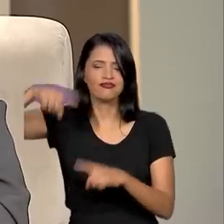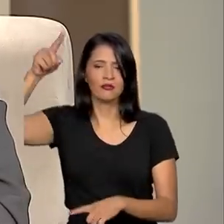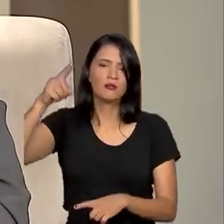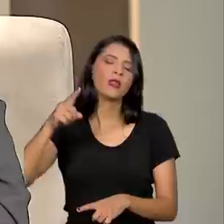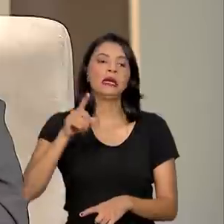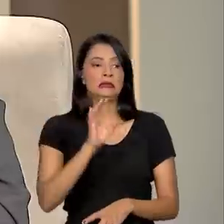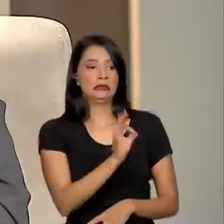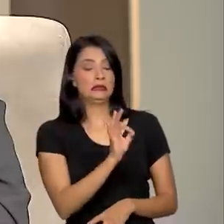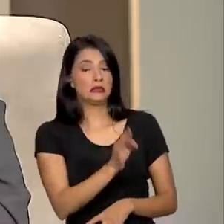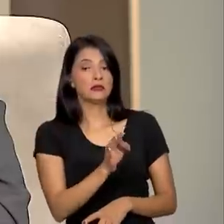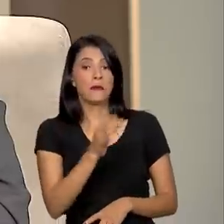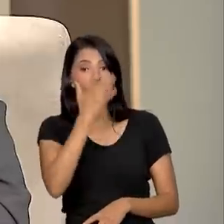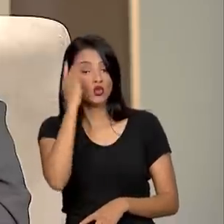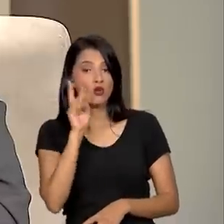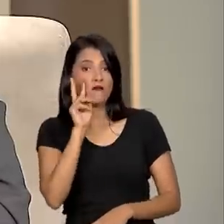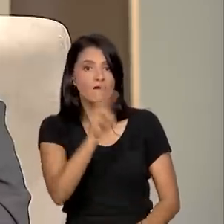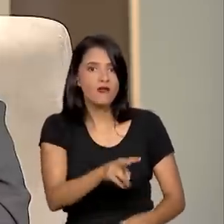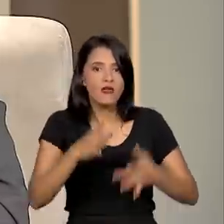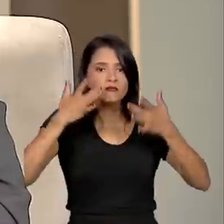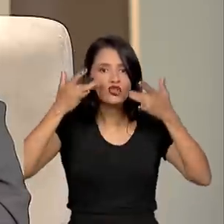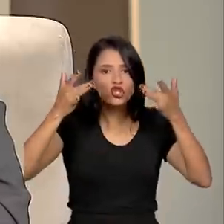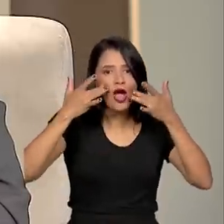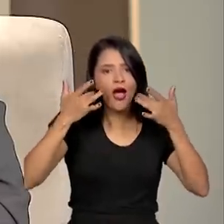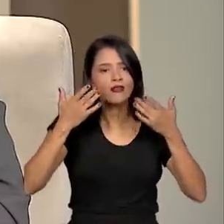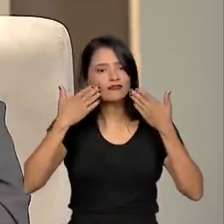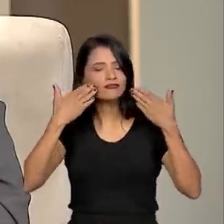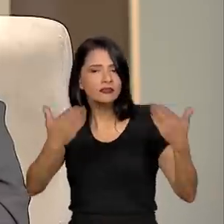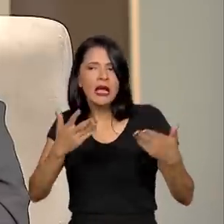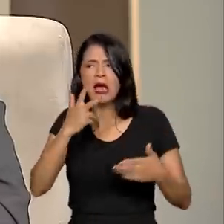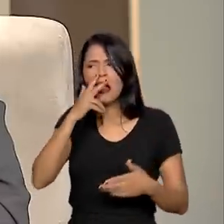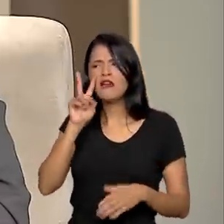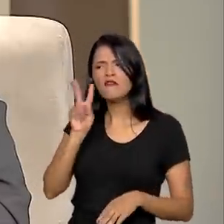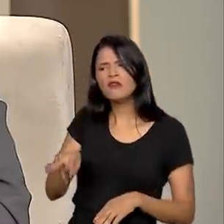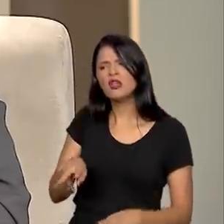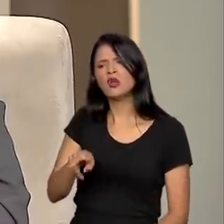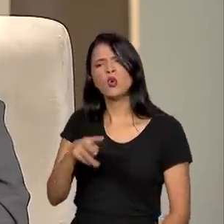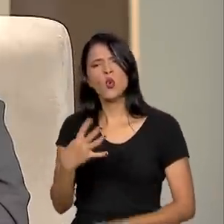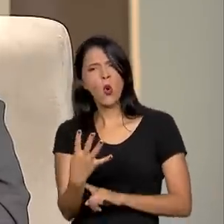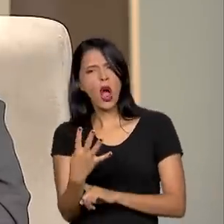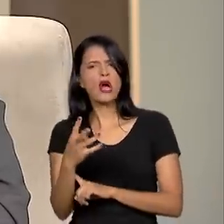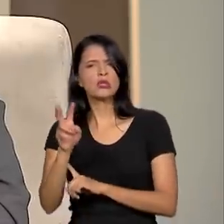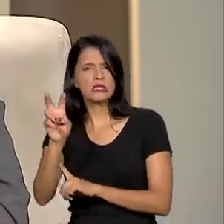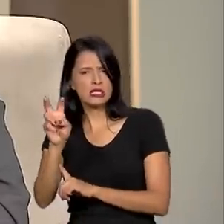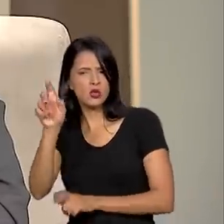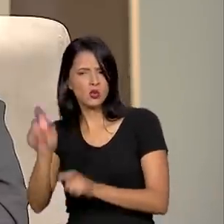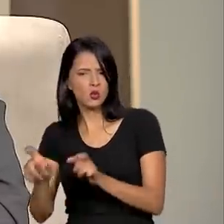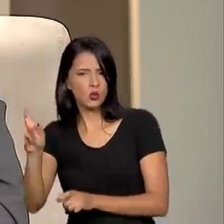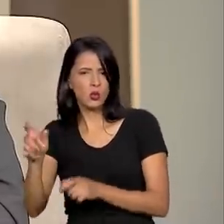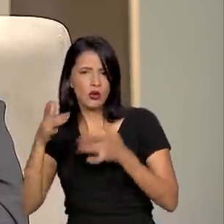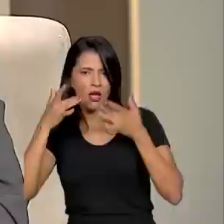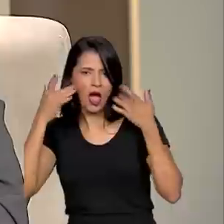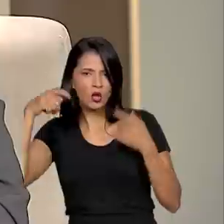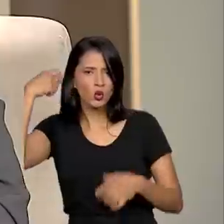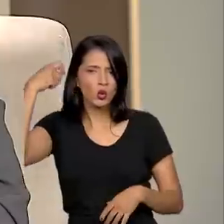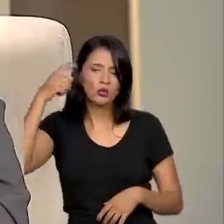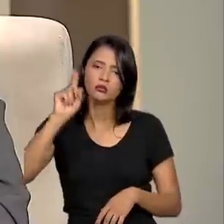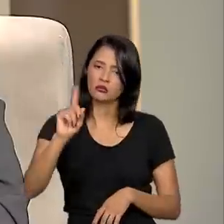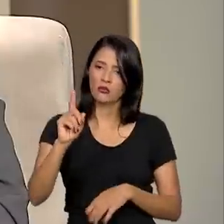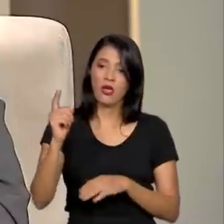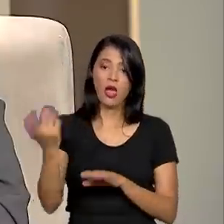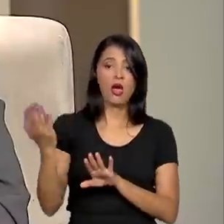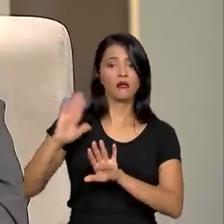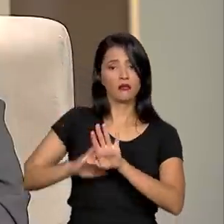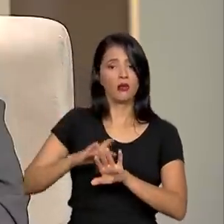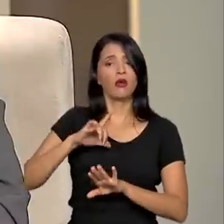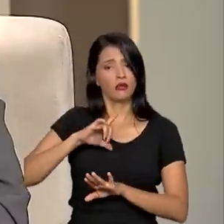teatro pode pensar que está vendo quatro ou cinco atores ali, mas por detrás daquilo existe um número grande